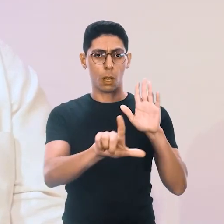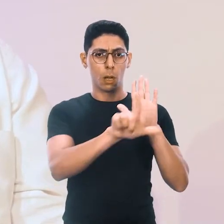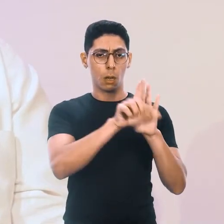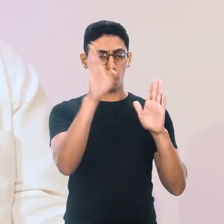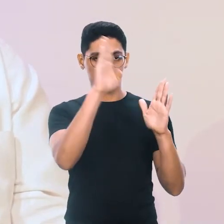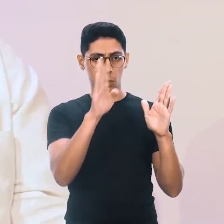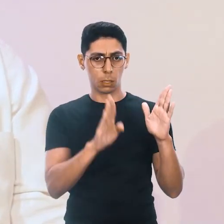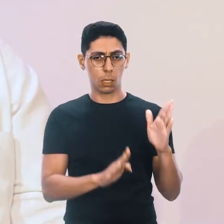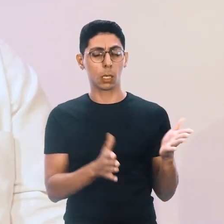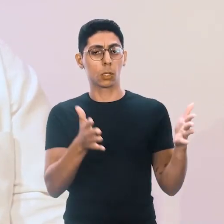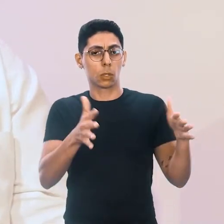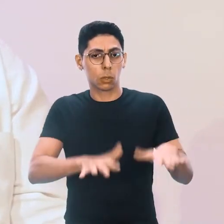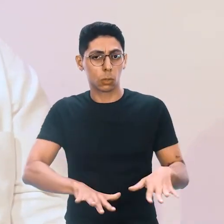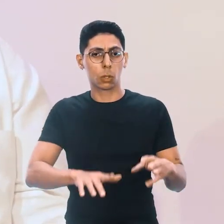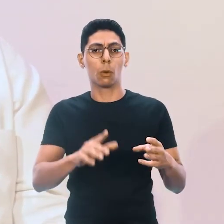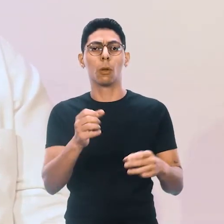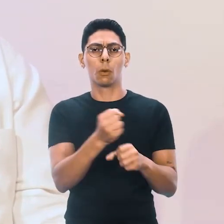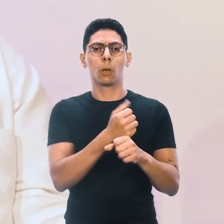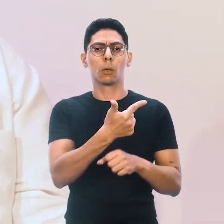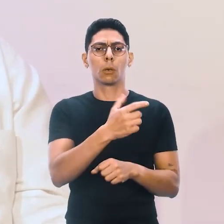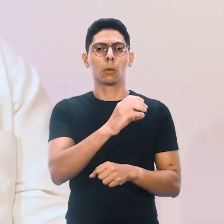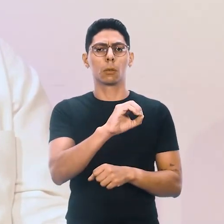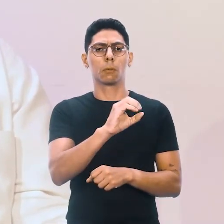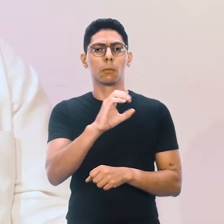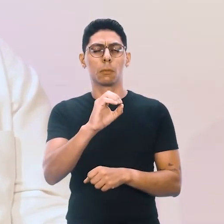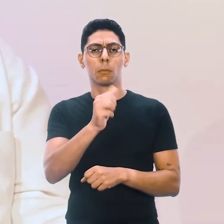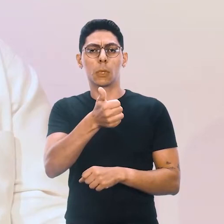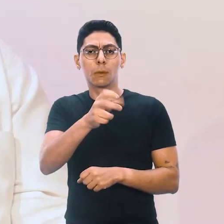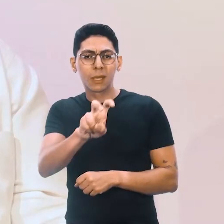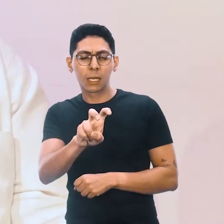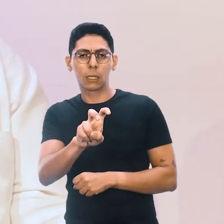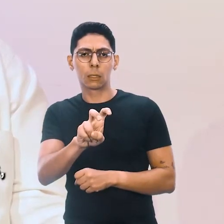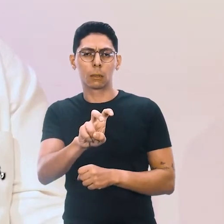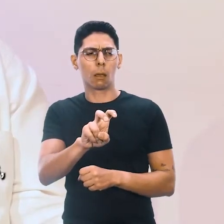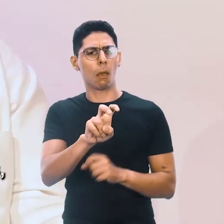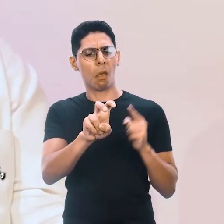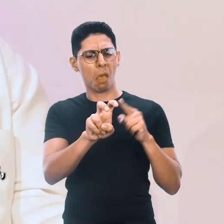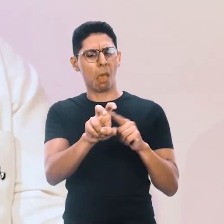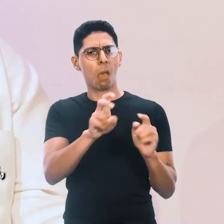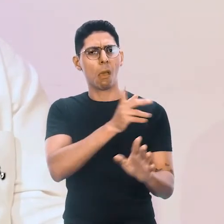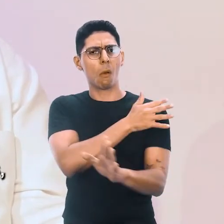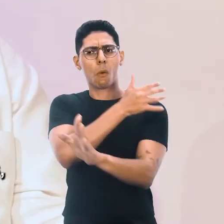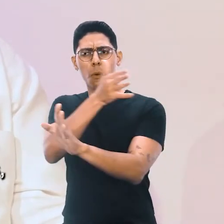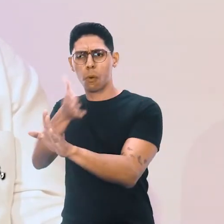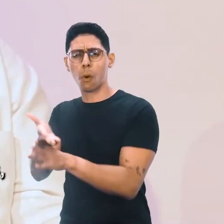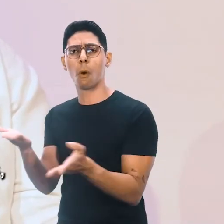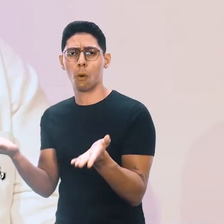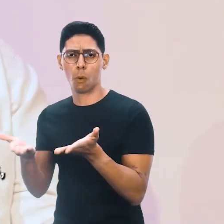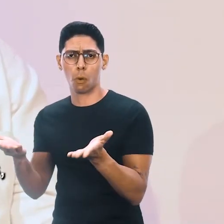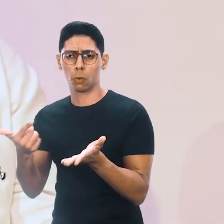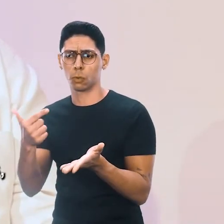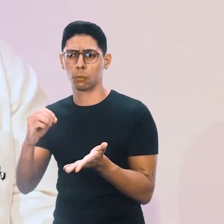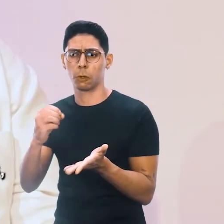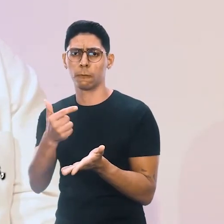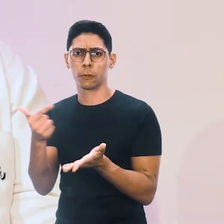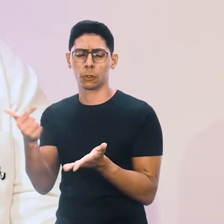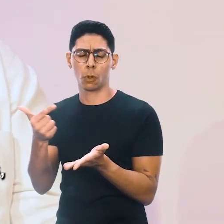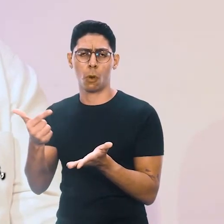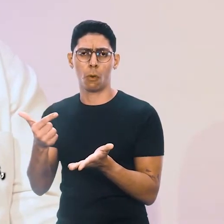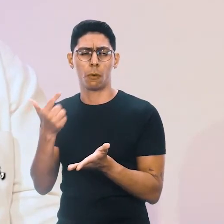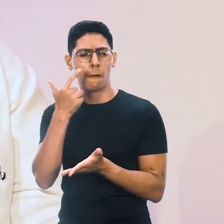Inclusão em 2015, de 2015 para cá, né? pegando aí todas